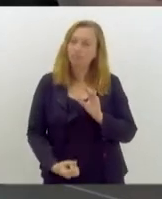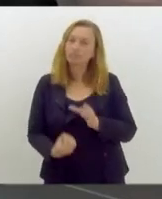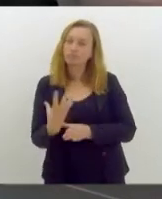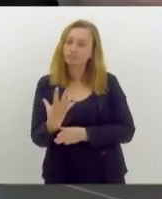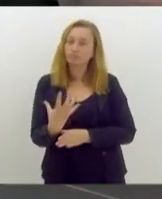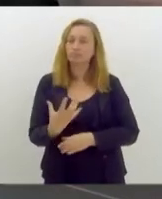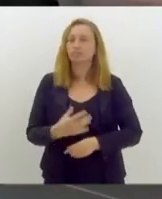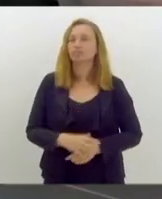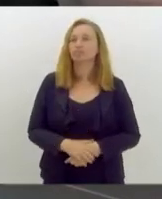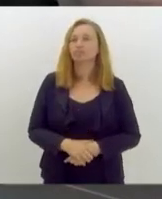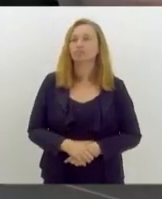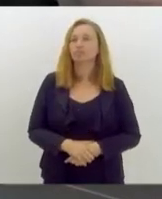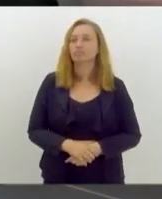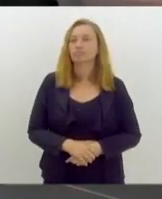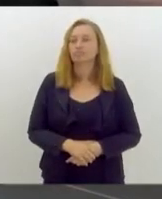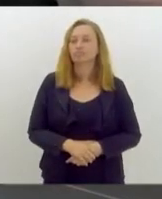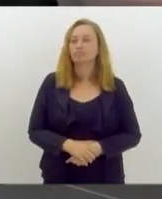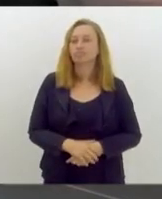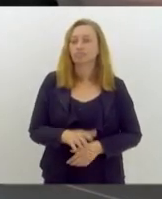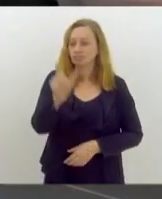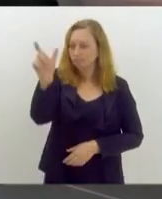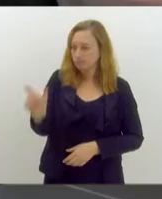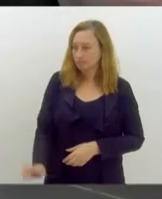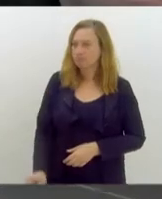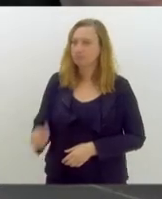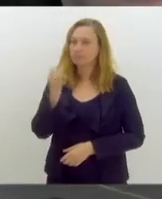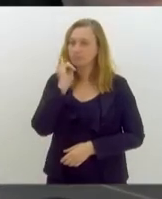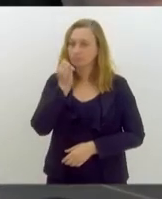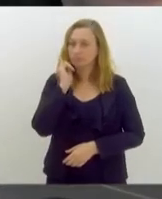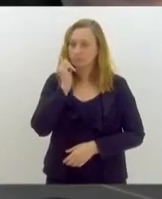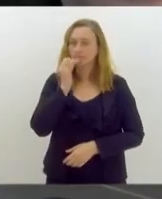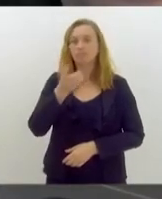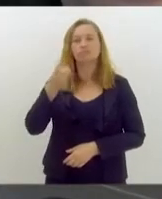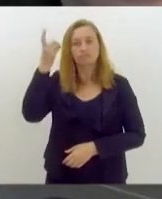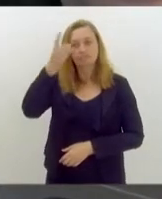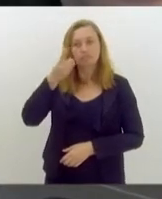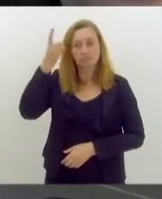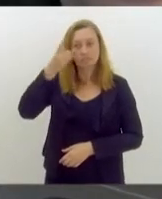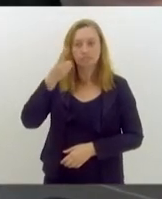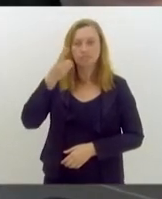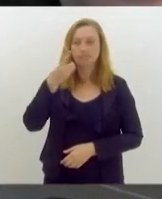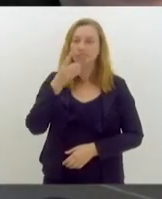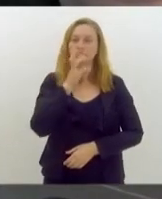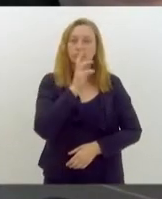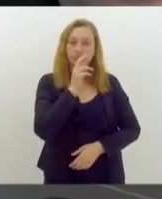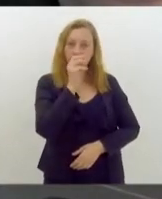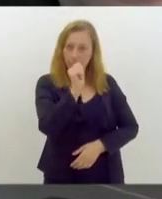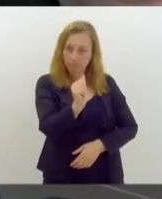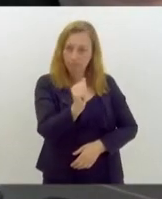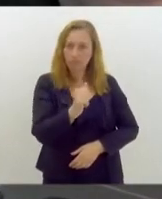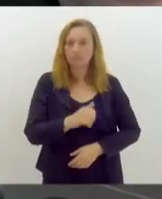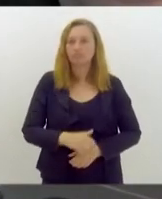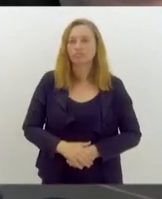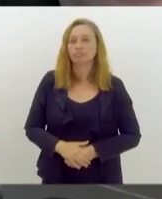pelo relator deputado Rodrigo Amorim